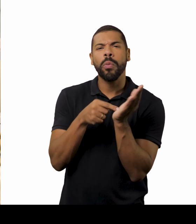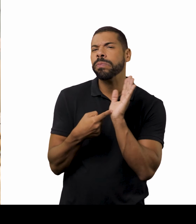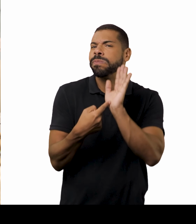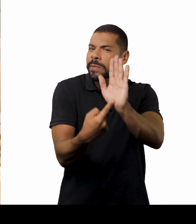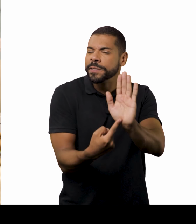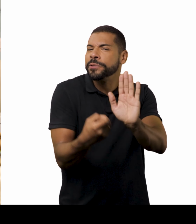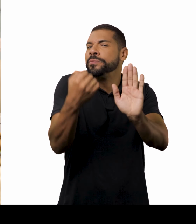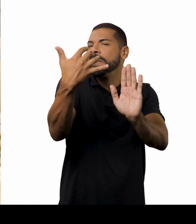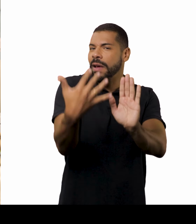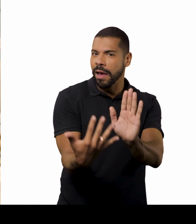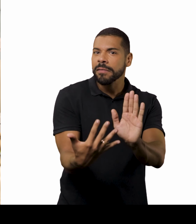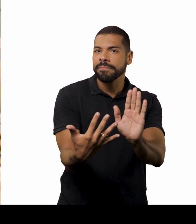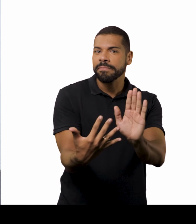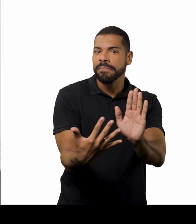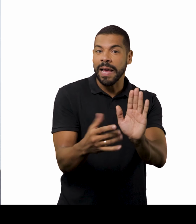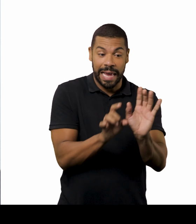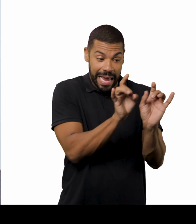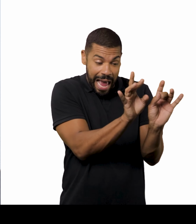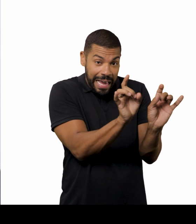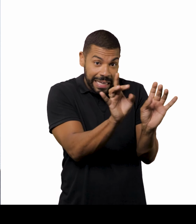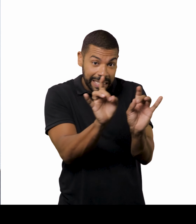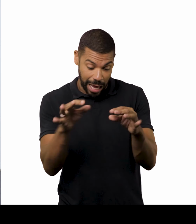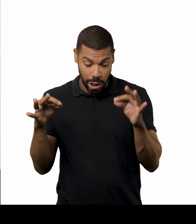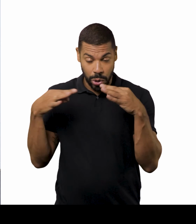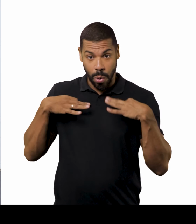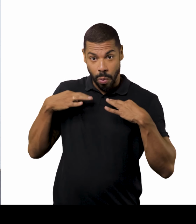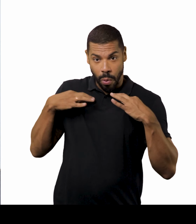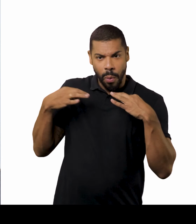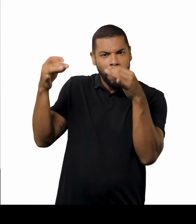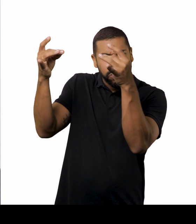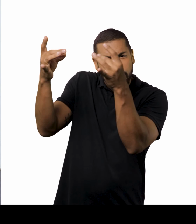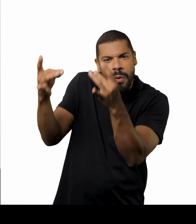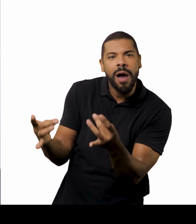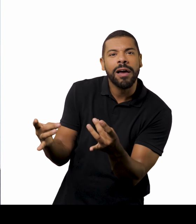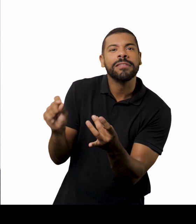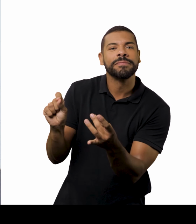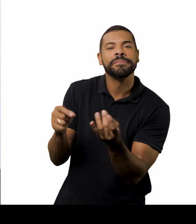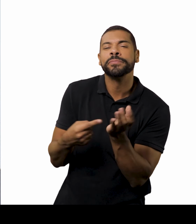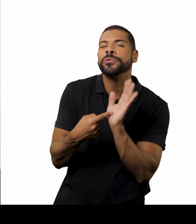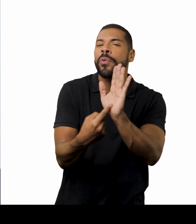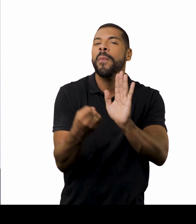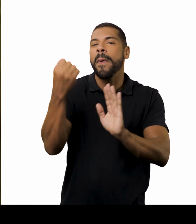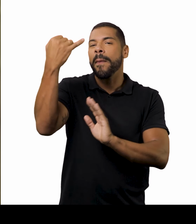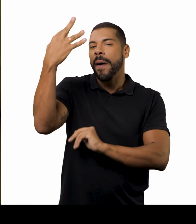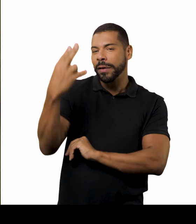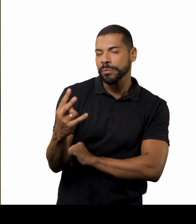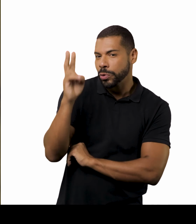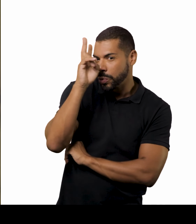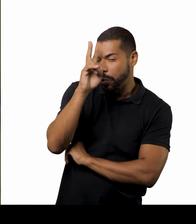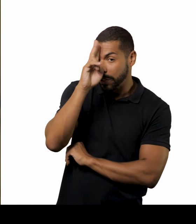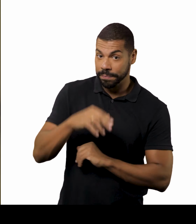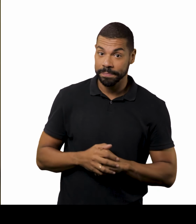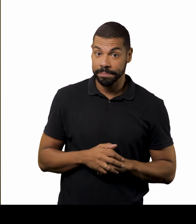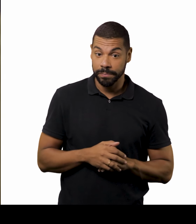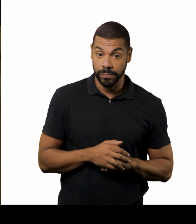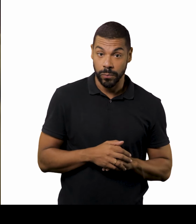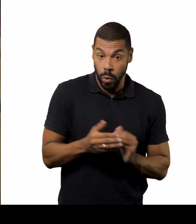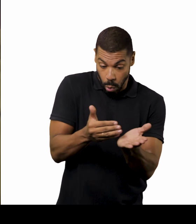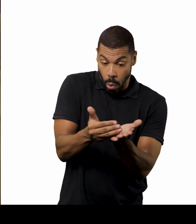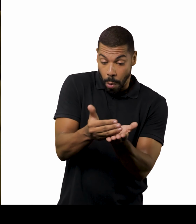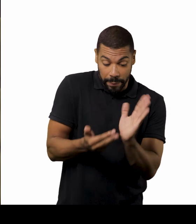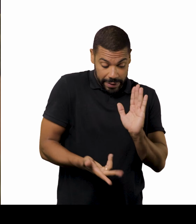que a gente vai falar disso, né? E eu acho que em cada look vai ter. Cada um vai contar um pouco dessa história, né? A gente começa com